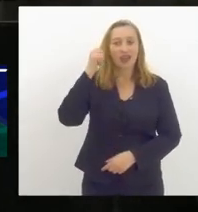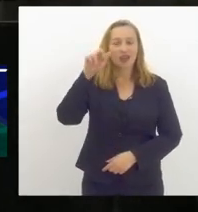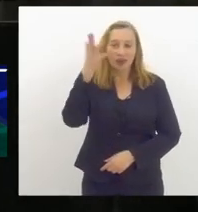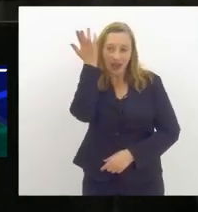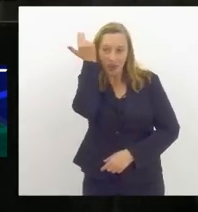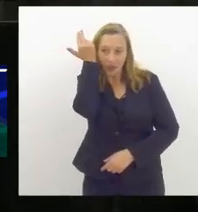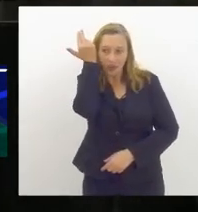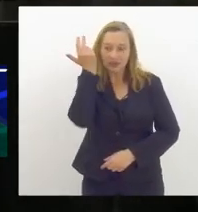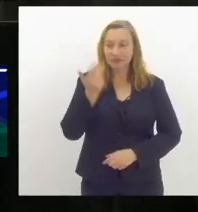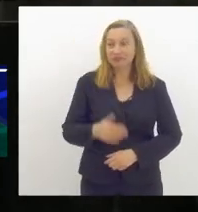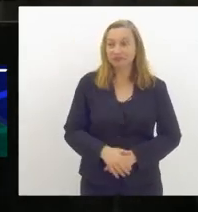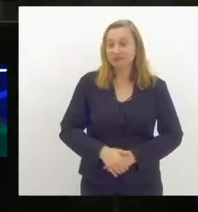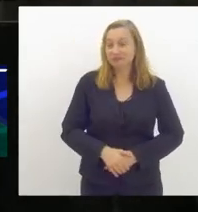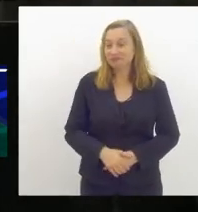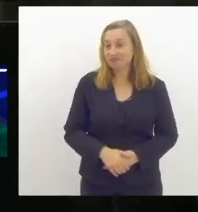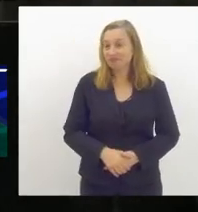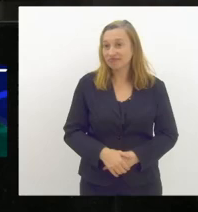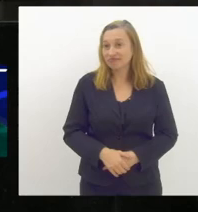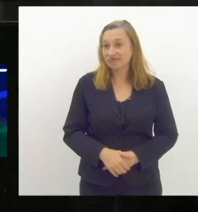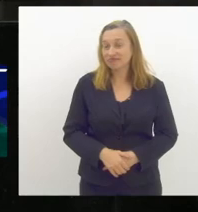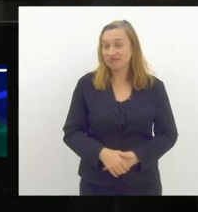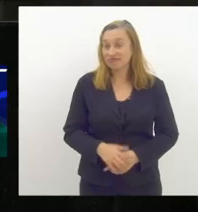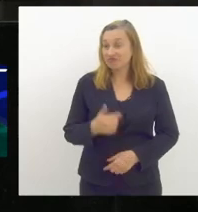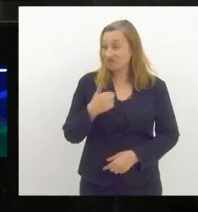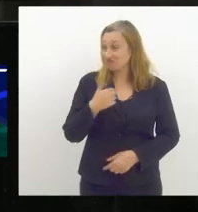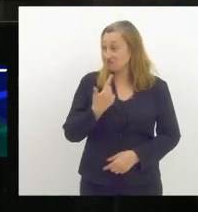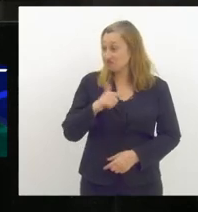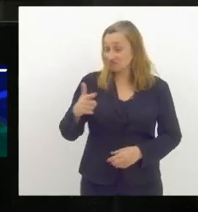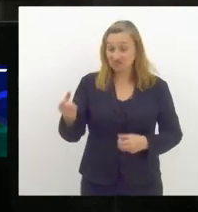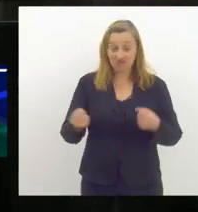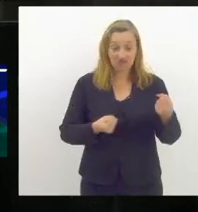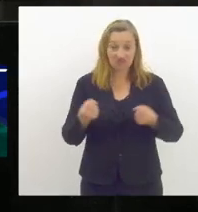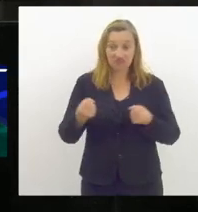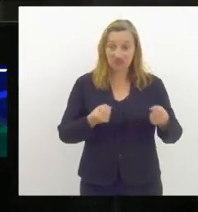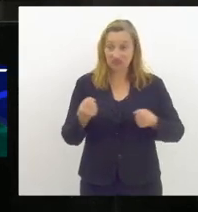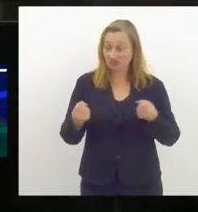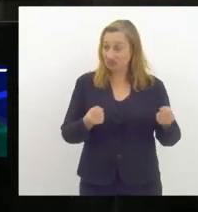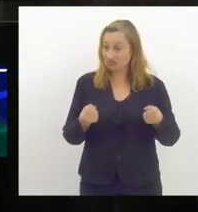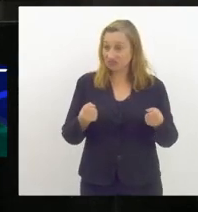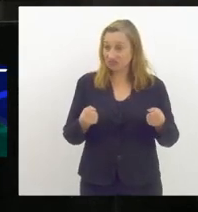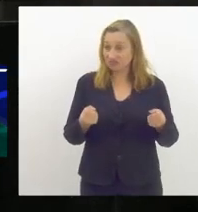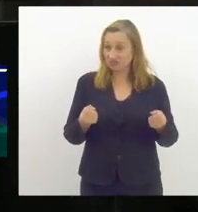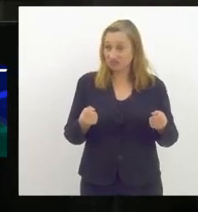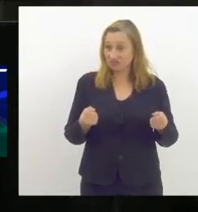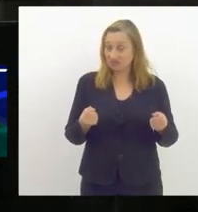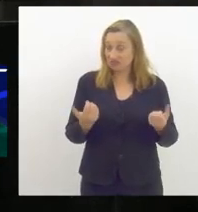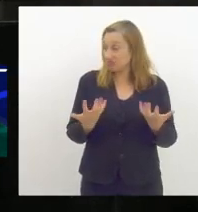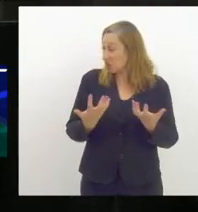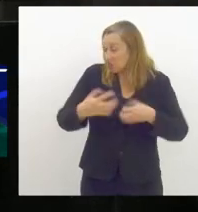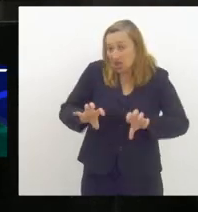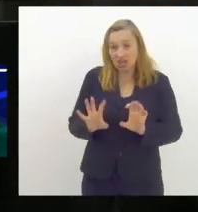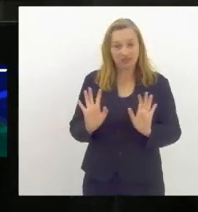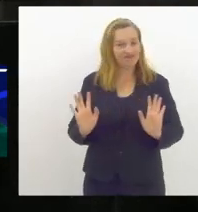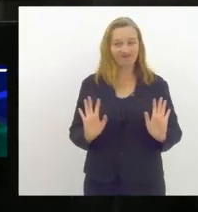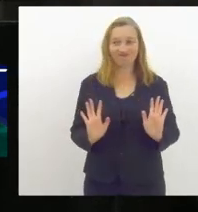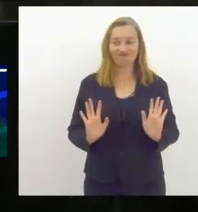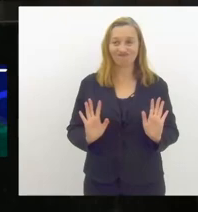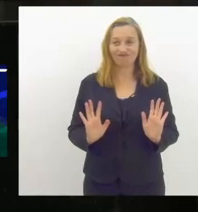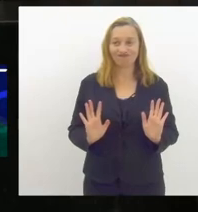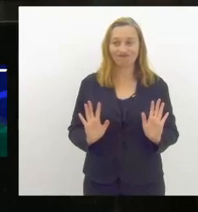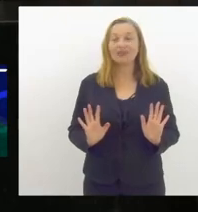normal Coelho o que não tem o carro a minha disposição porque não o quis